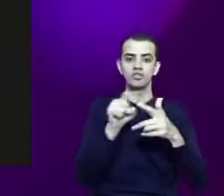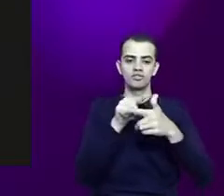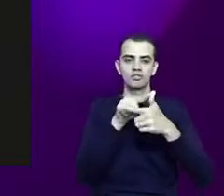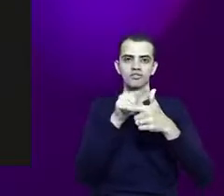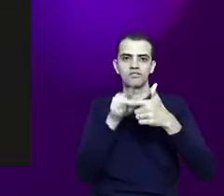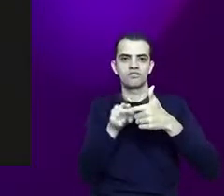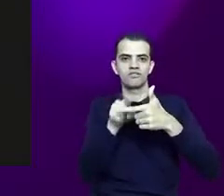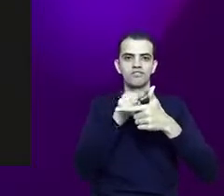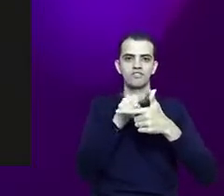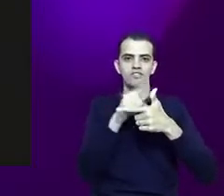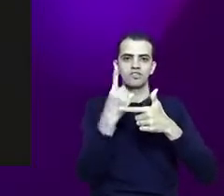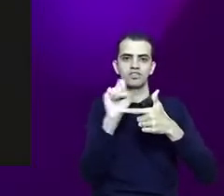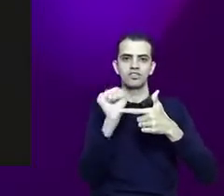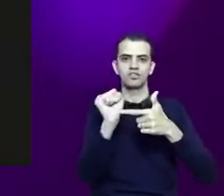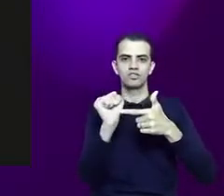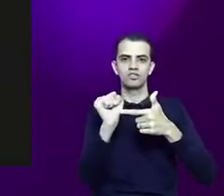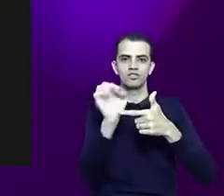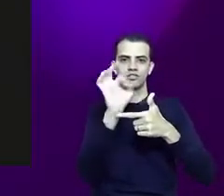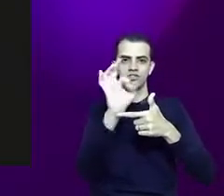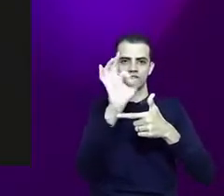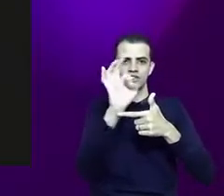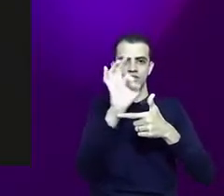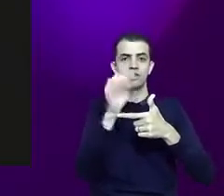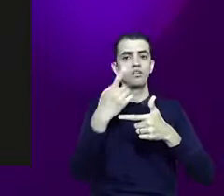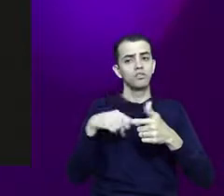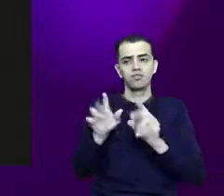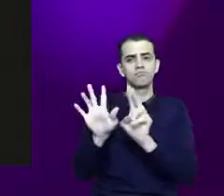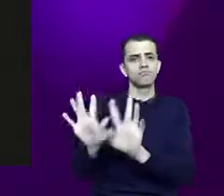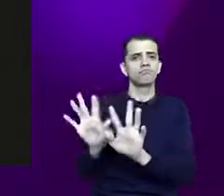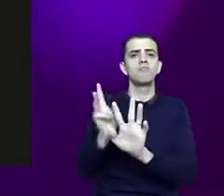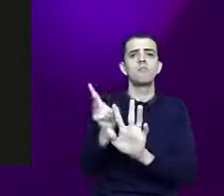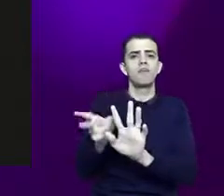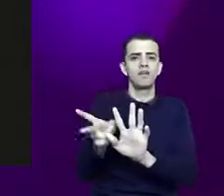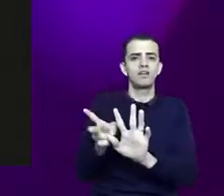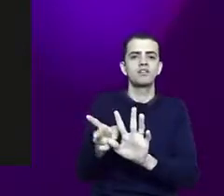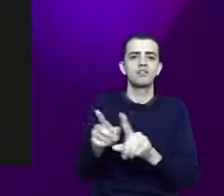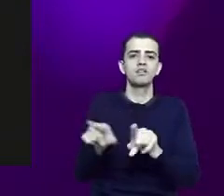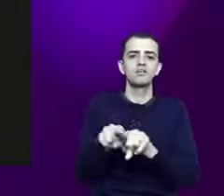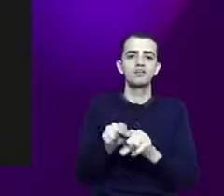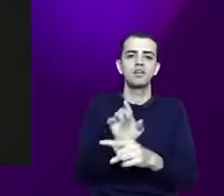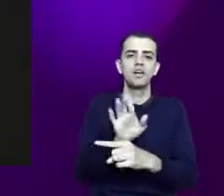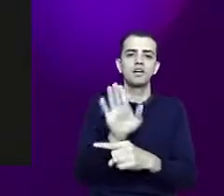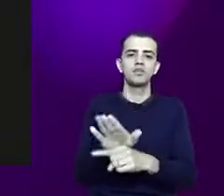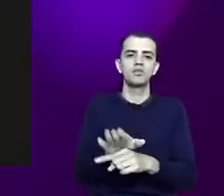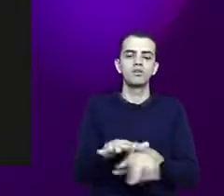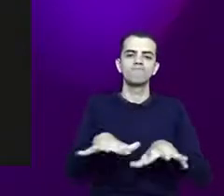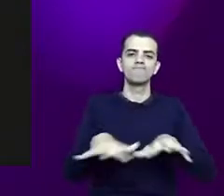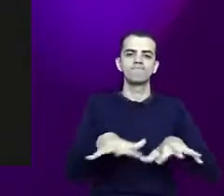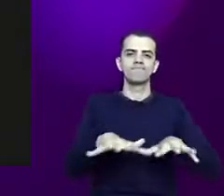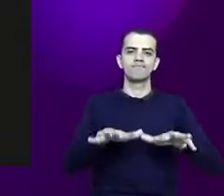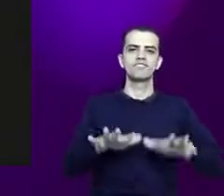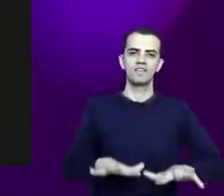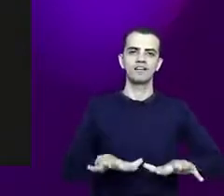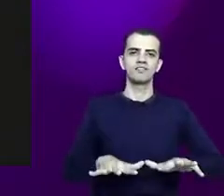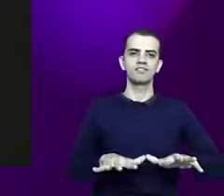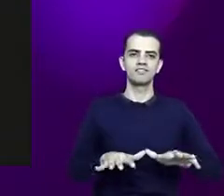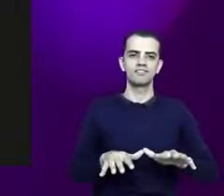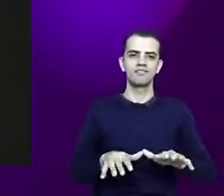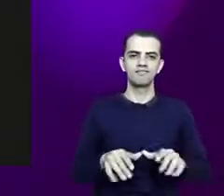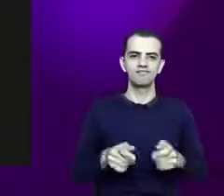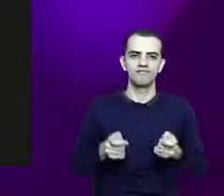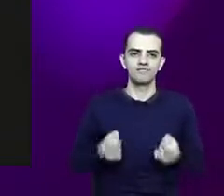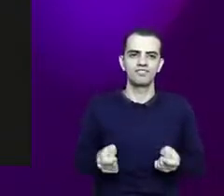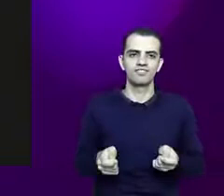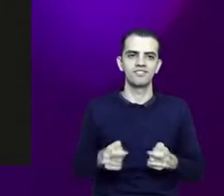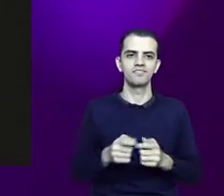onde a gente tentou manter essa antiversão para obter a estabilidade, sabe? E aqui eu